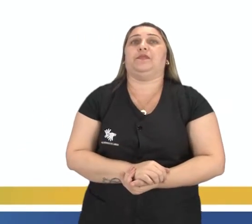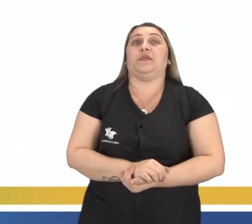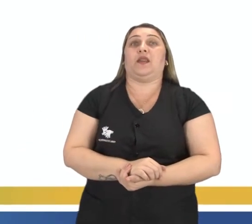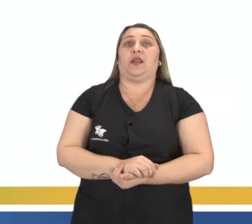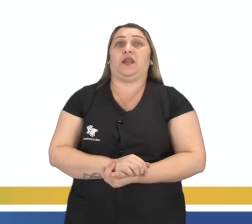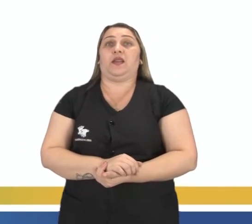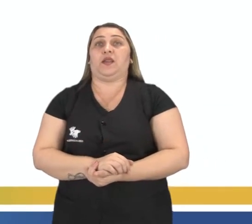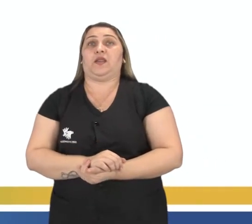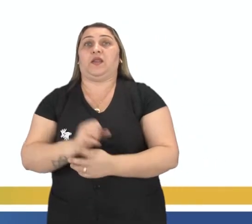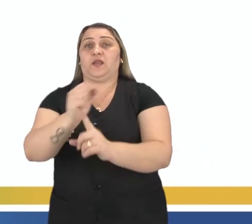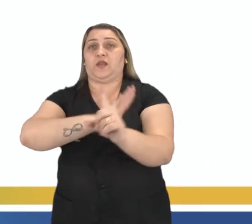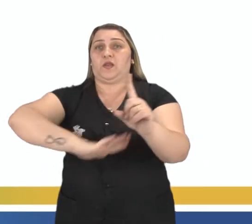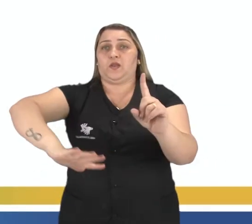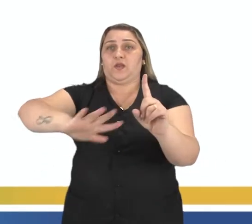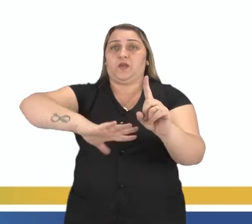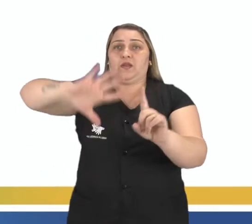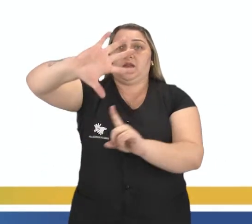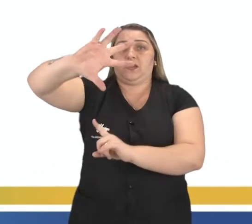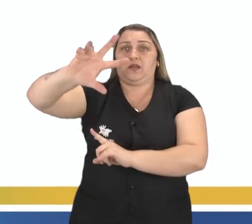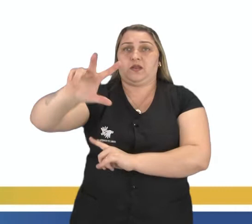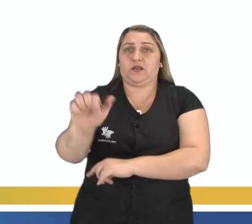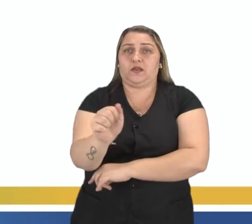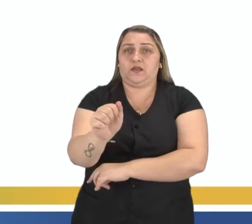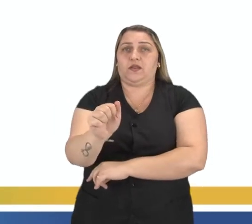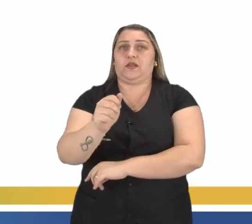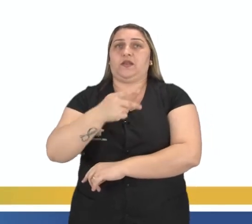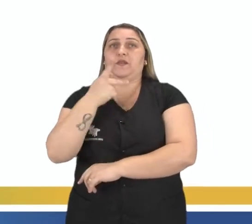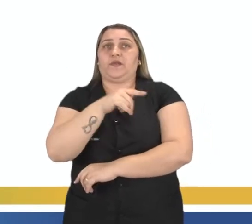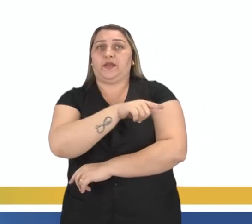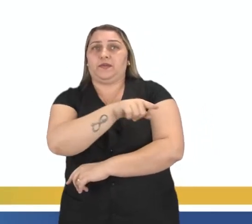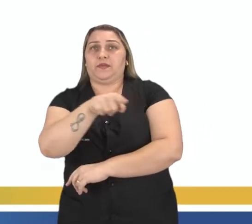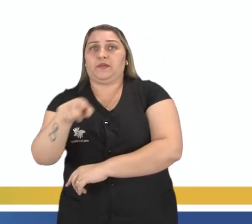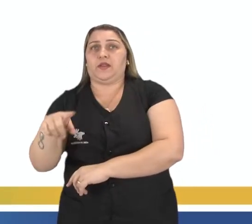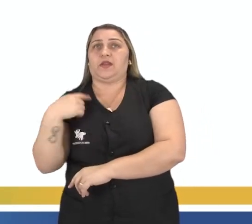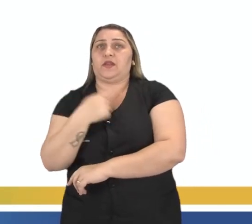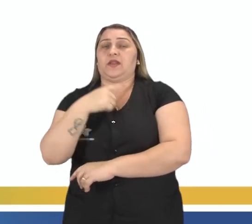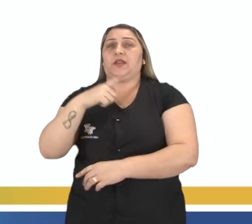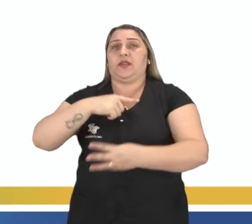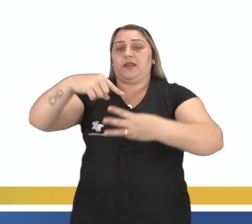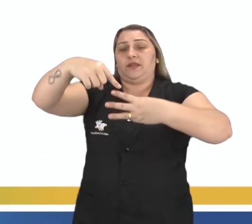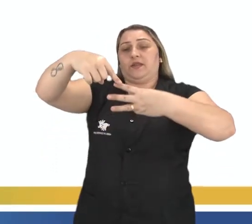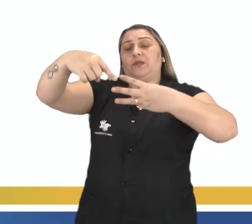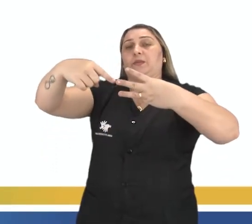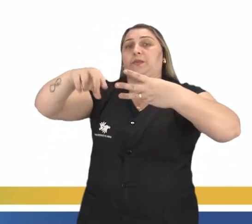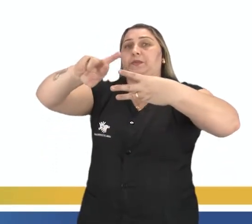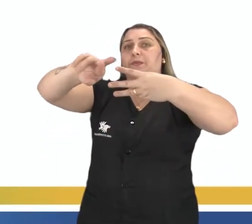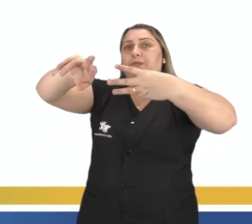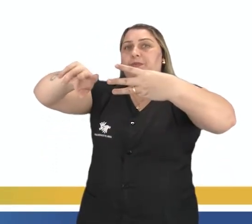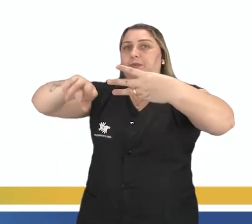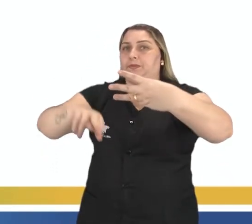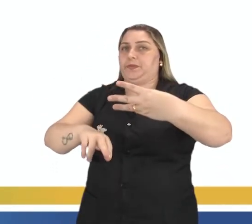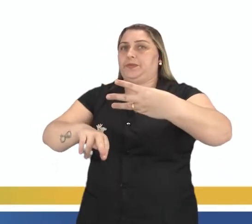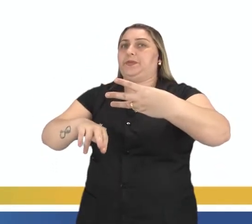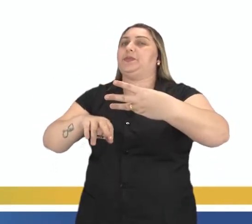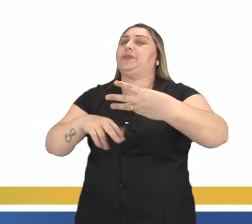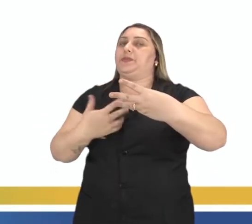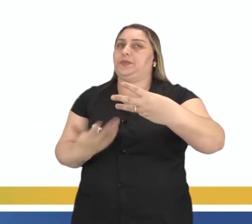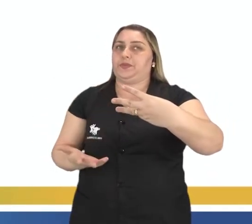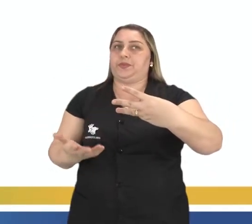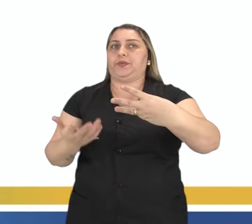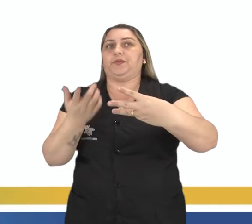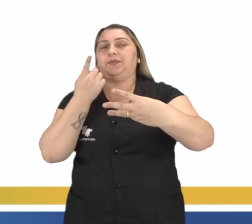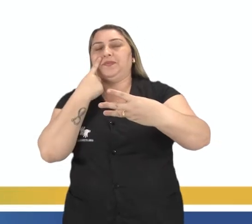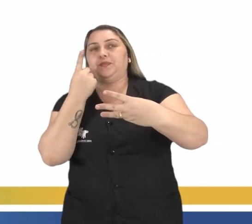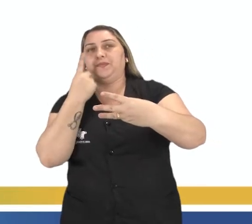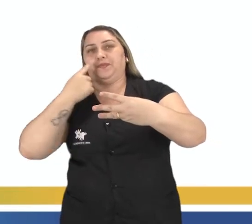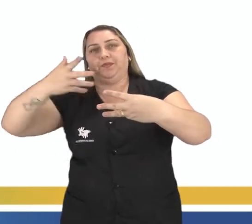Falando de sociedades africanas, né, como eu disse para vocês, a gente tem uma diversidade, né? Por